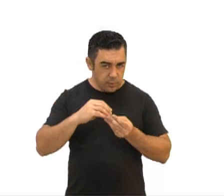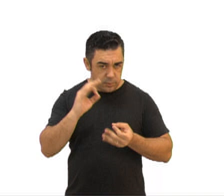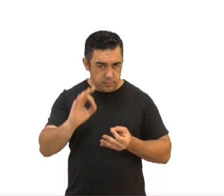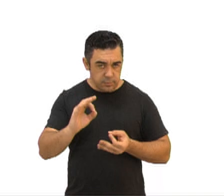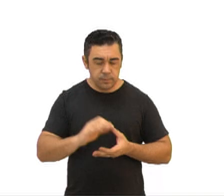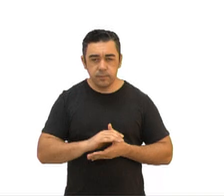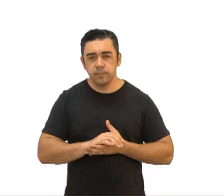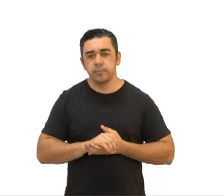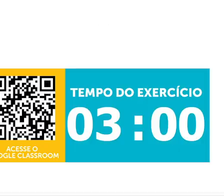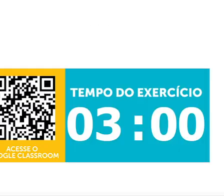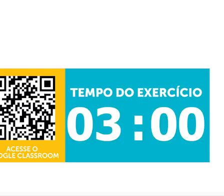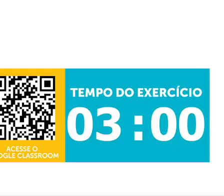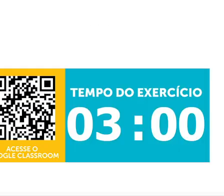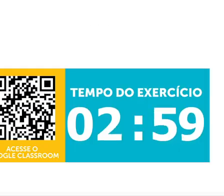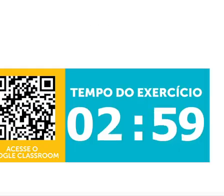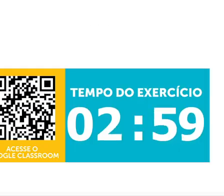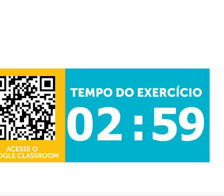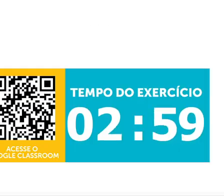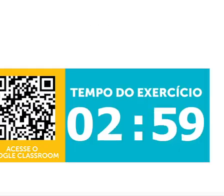aí.